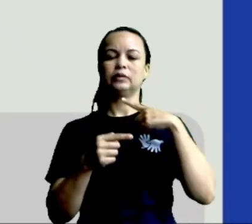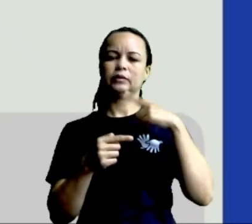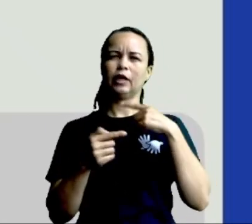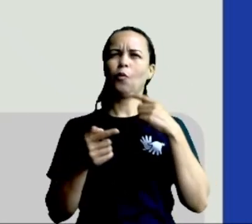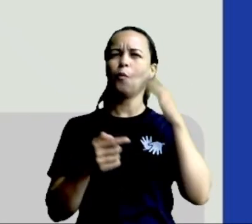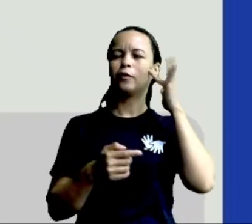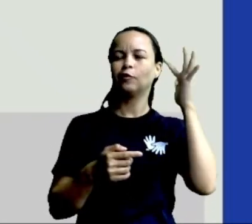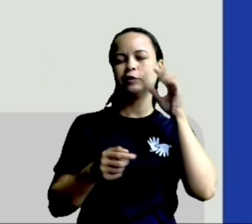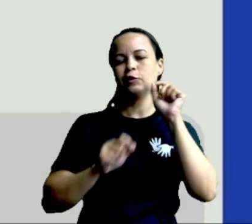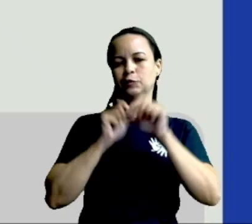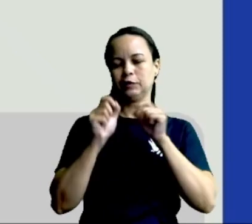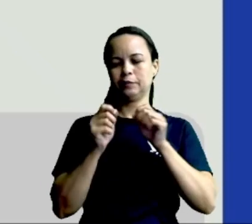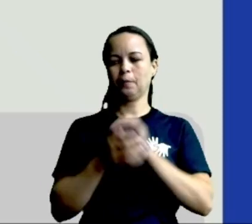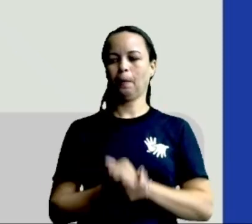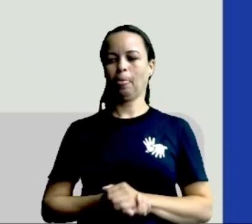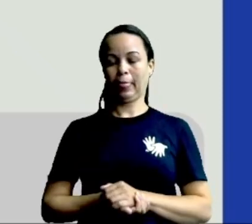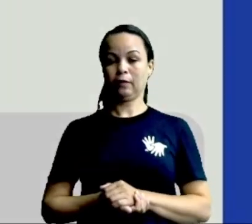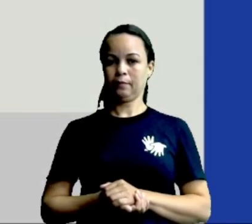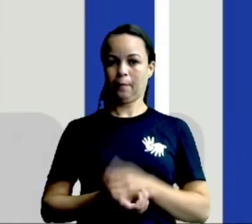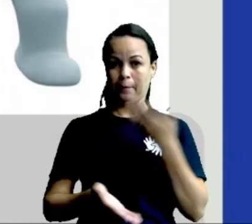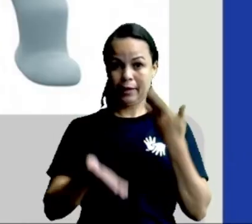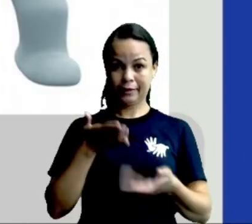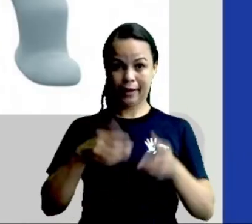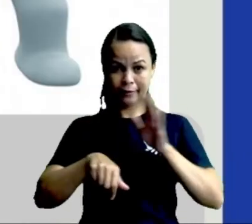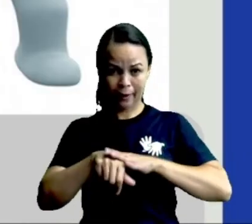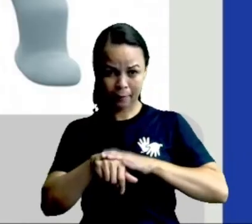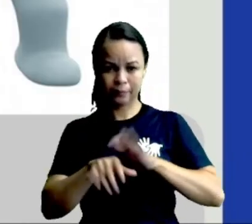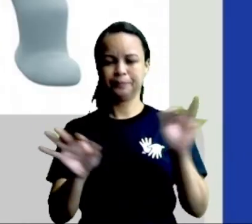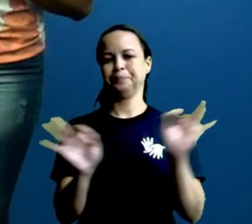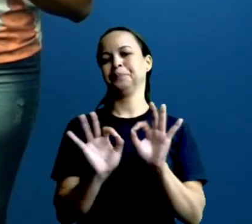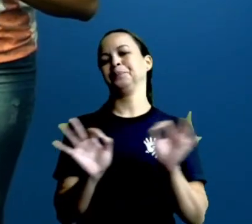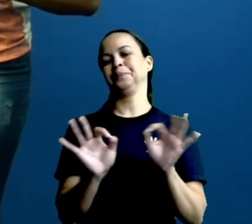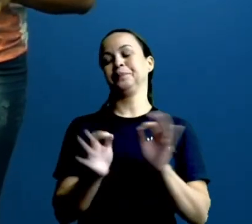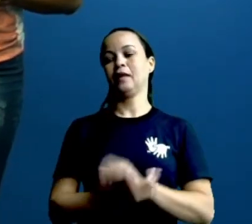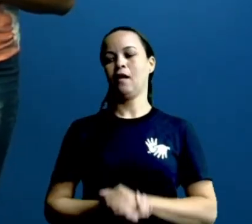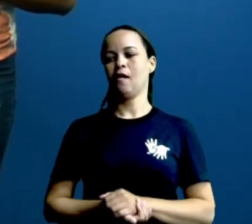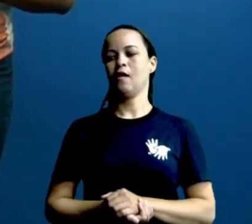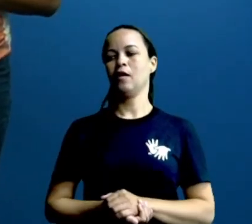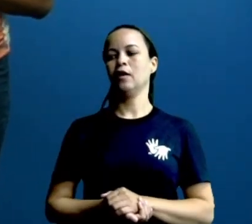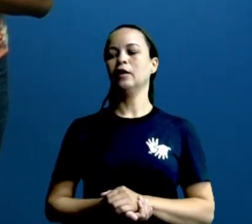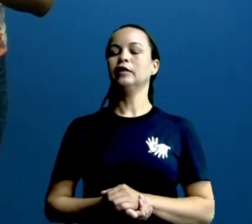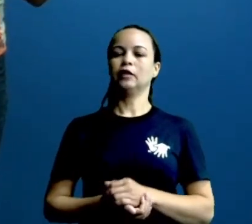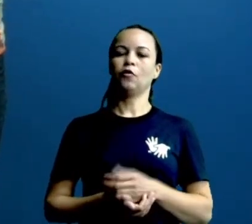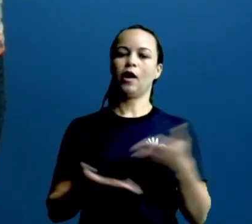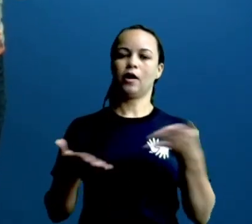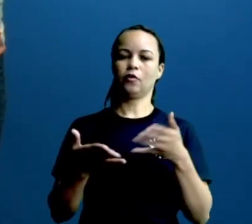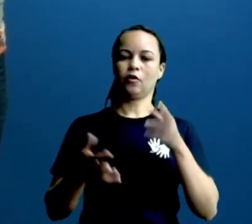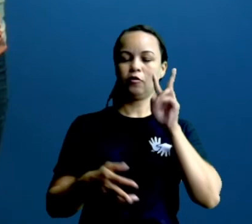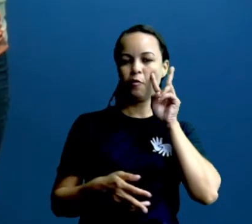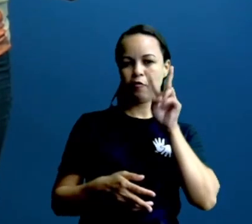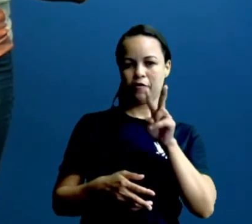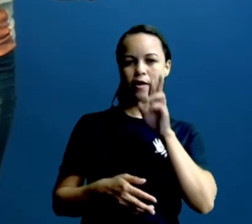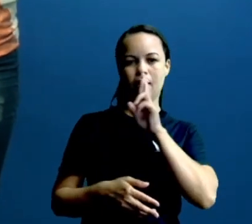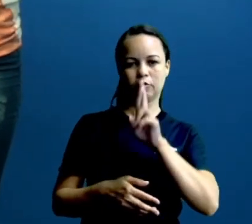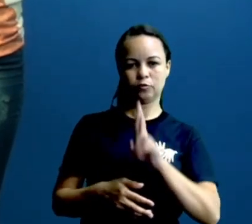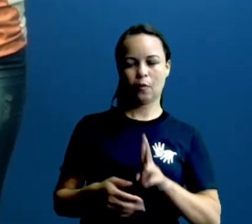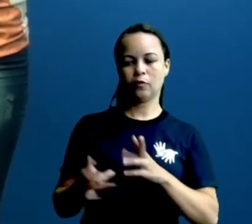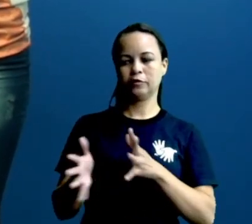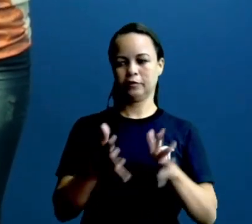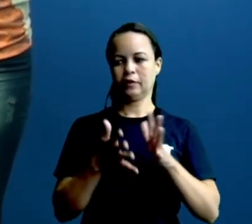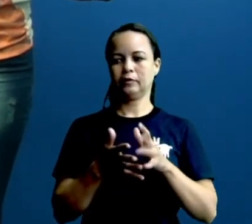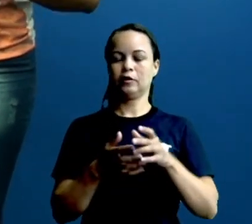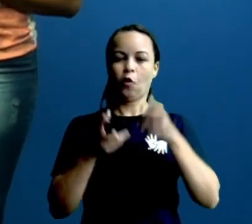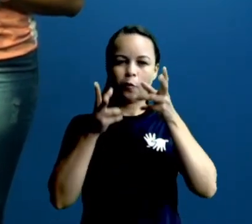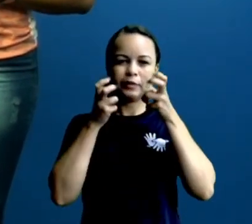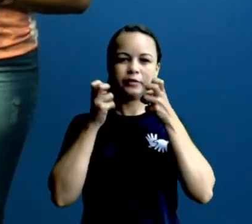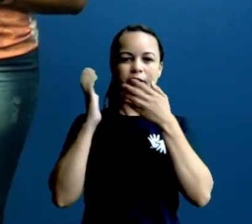seria. Bom, vamos perder tempo não. Vamos agora à verificação das respostas. Verifica aí de casa e vê se